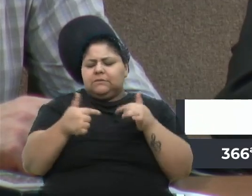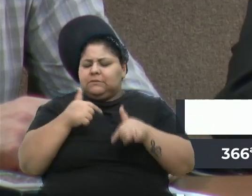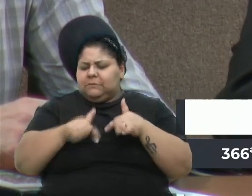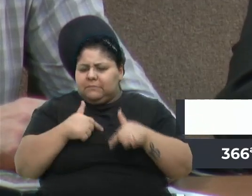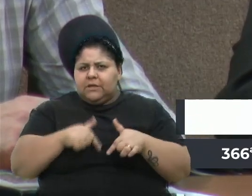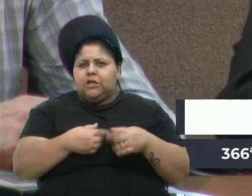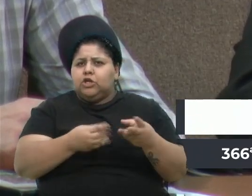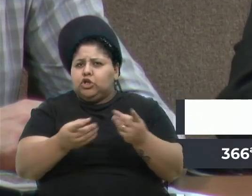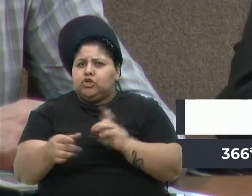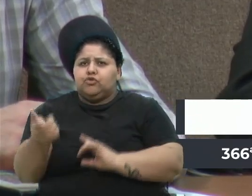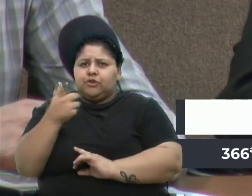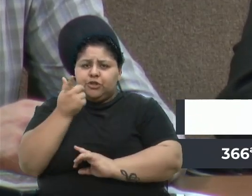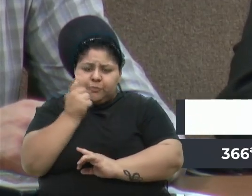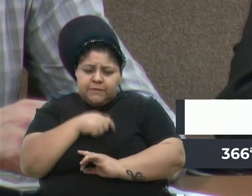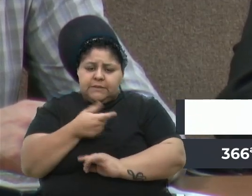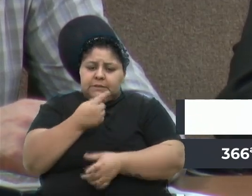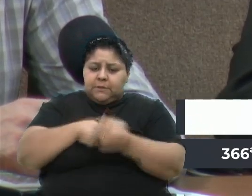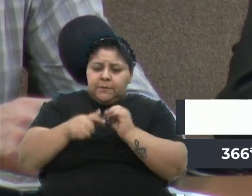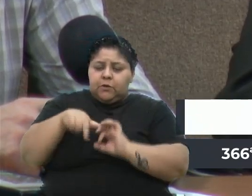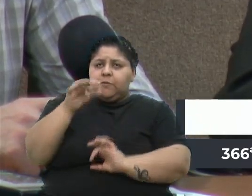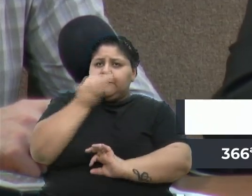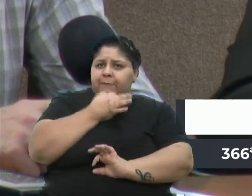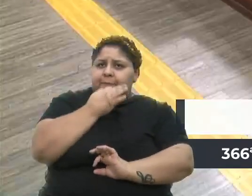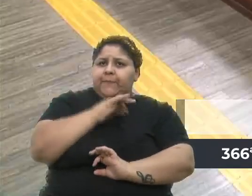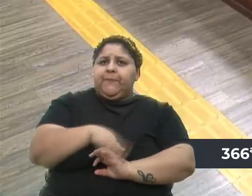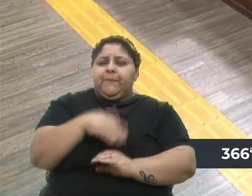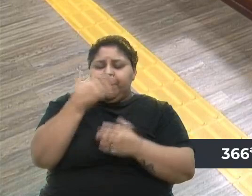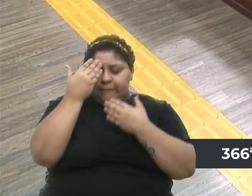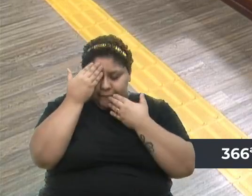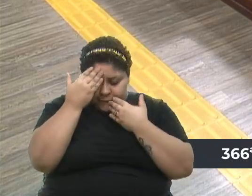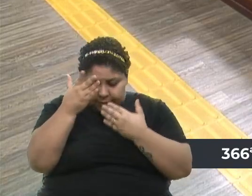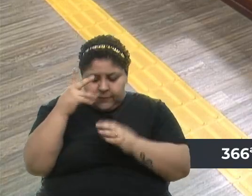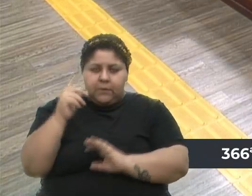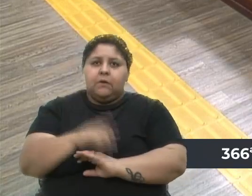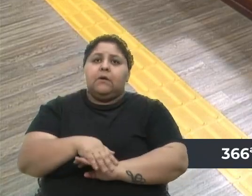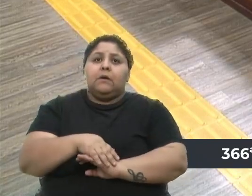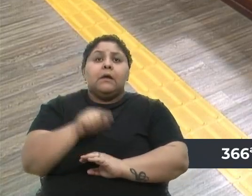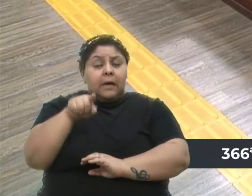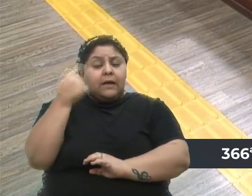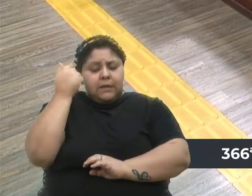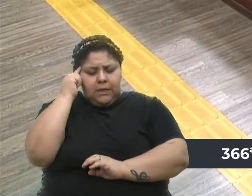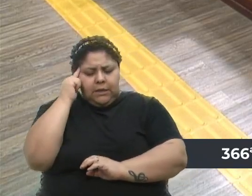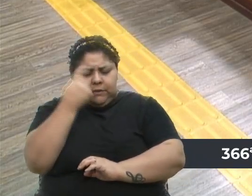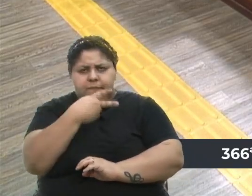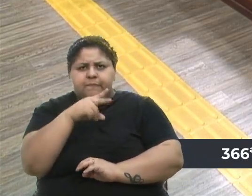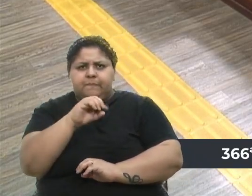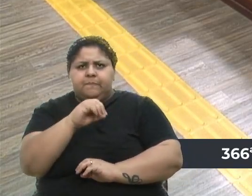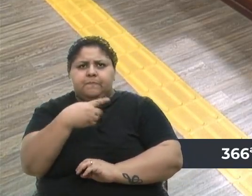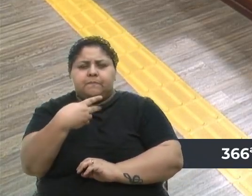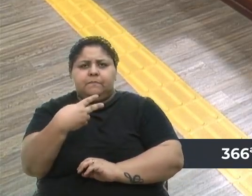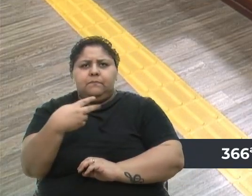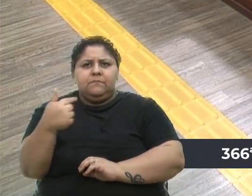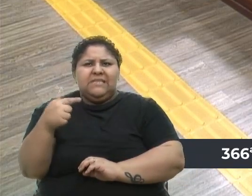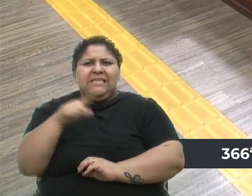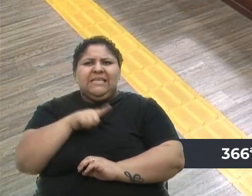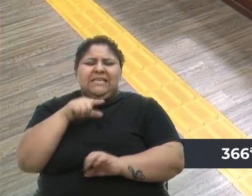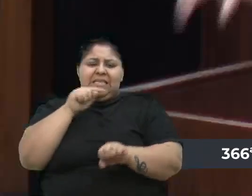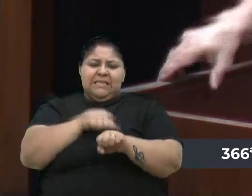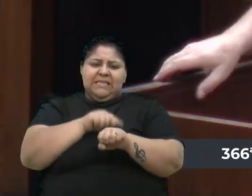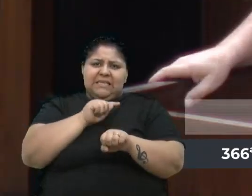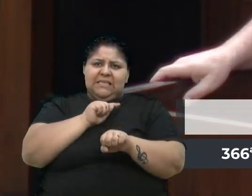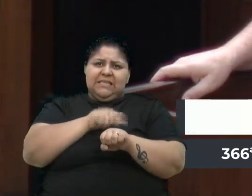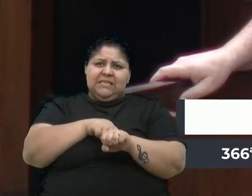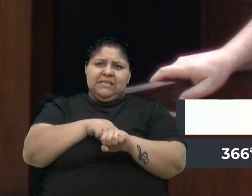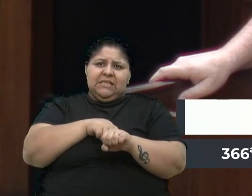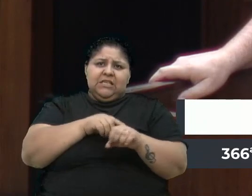gente precisa na economia caxiense. Obrigado, vereador Zanquim. É essa a ideia, né? 2027. Tem tempo de deixar muita coisa